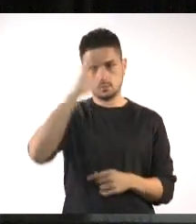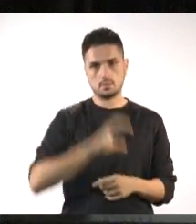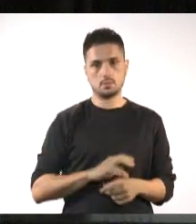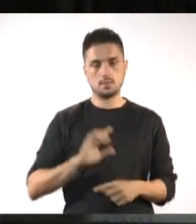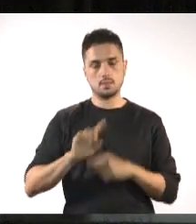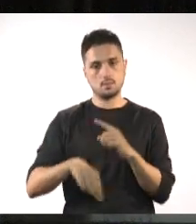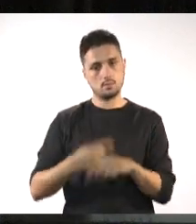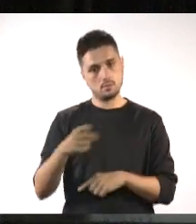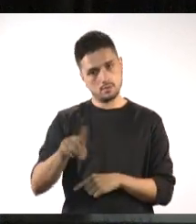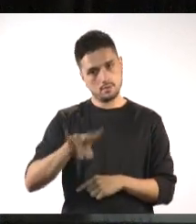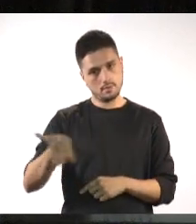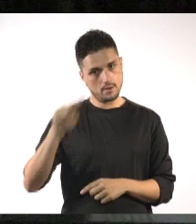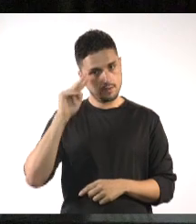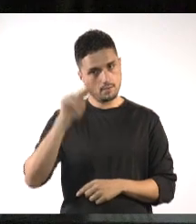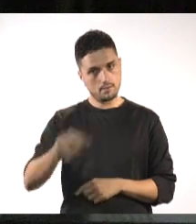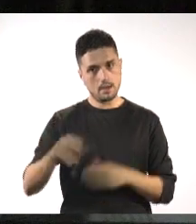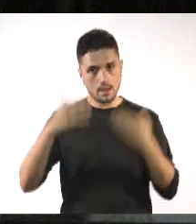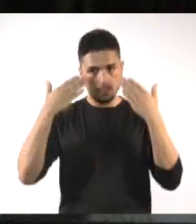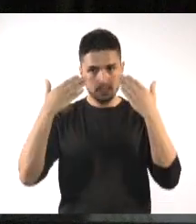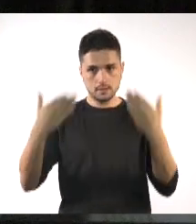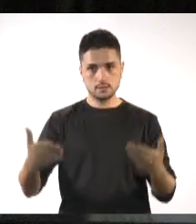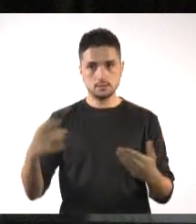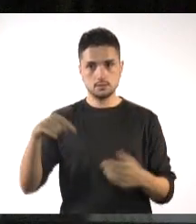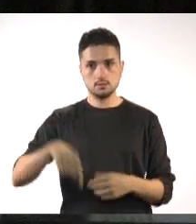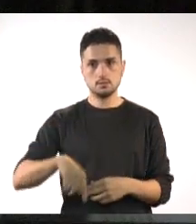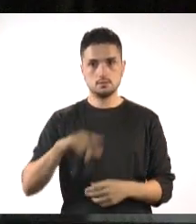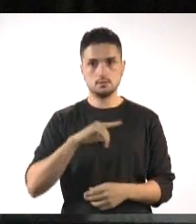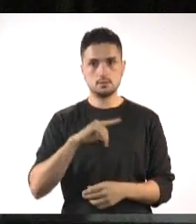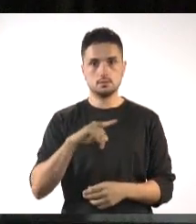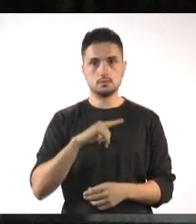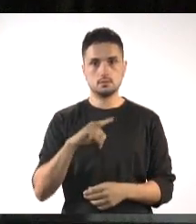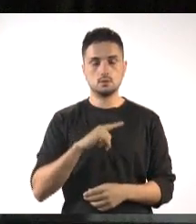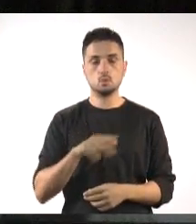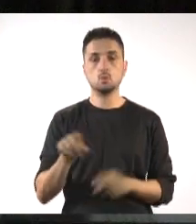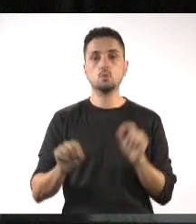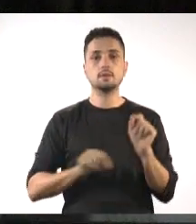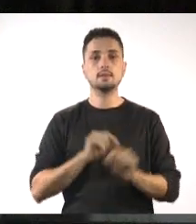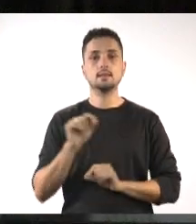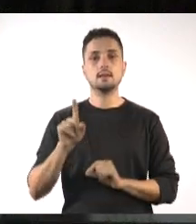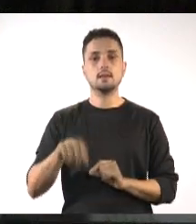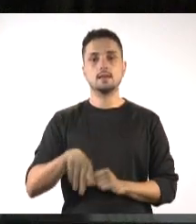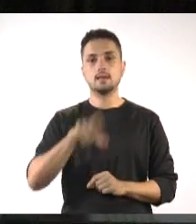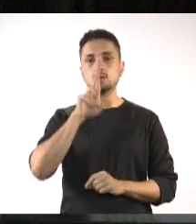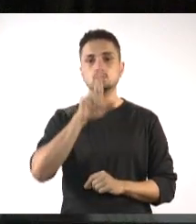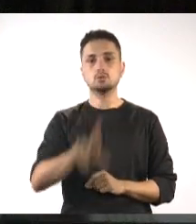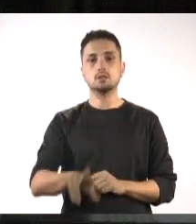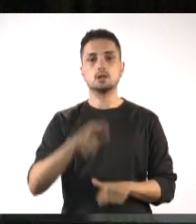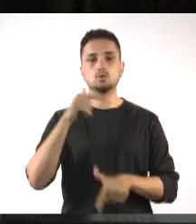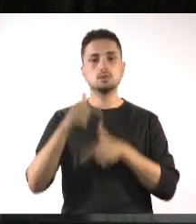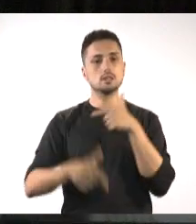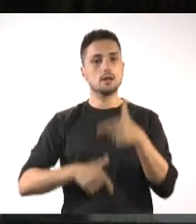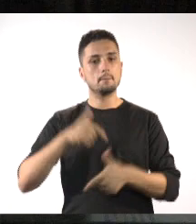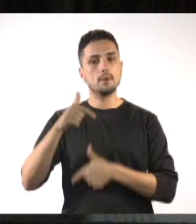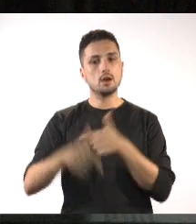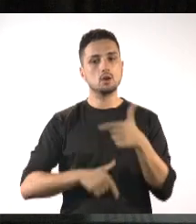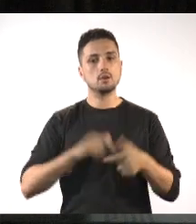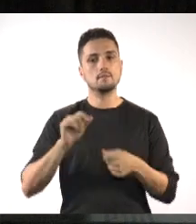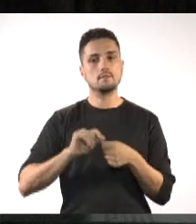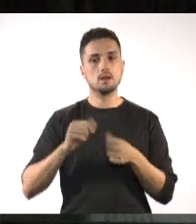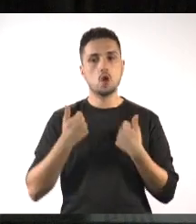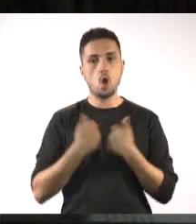vão ver uma apresentação o resultado desse trabalho que é feito com um